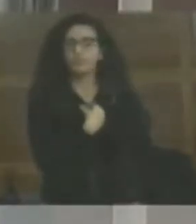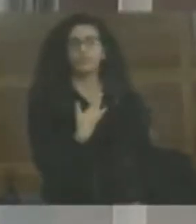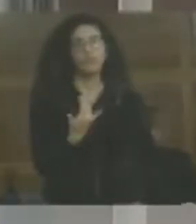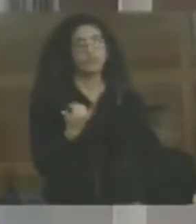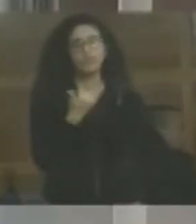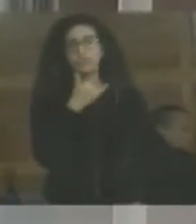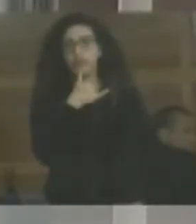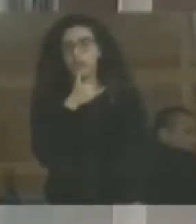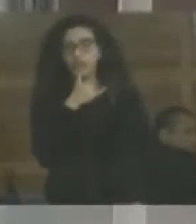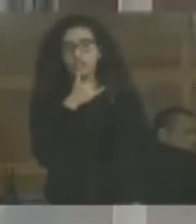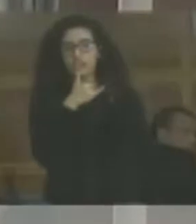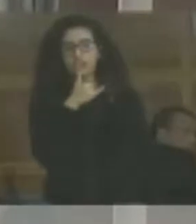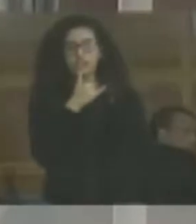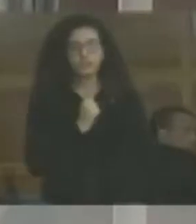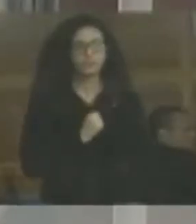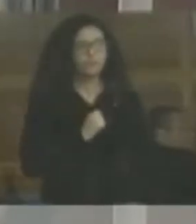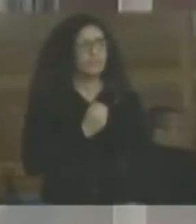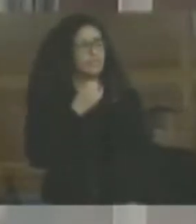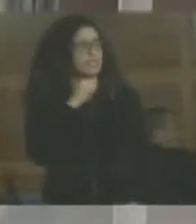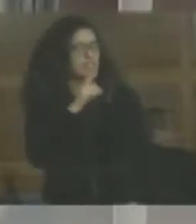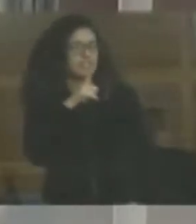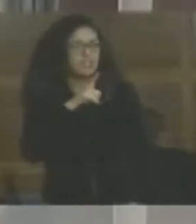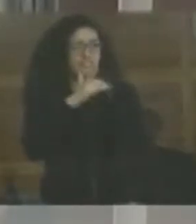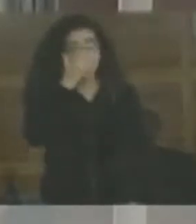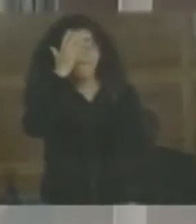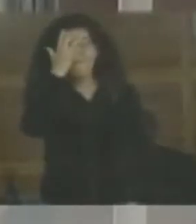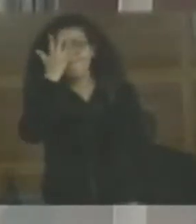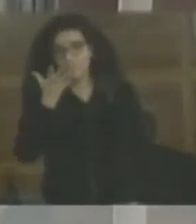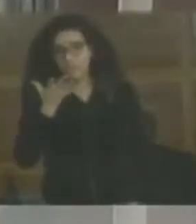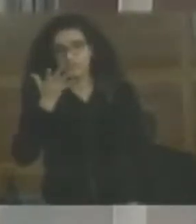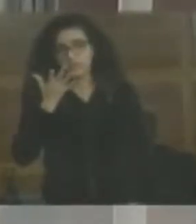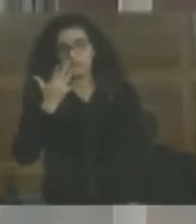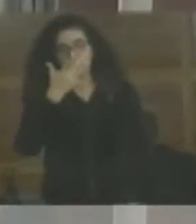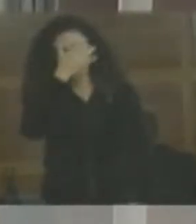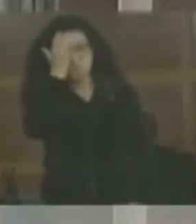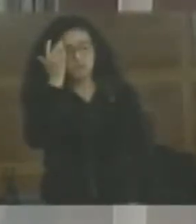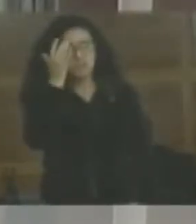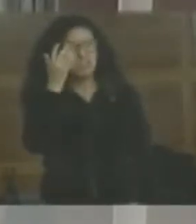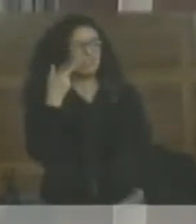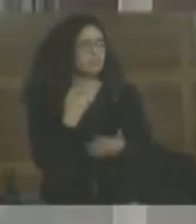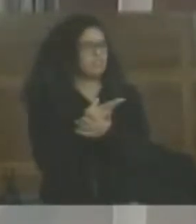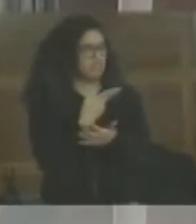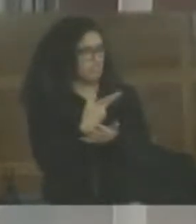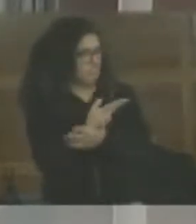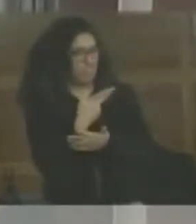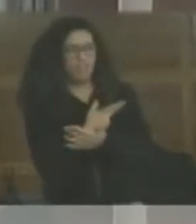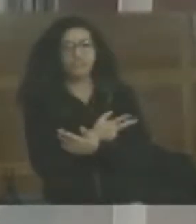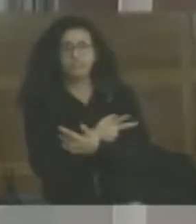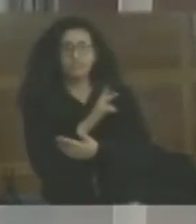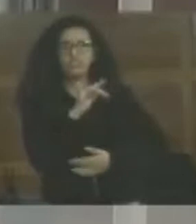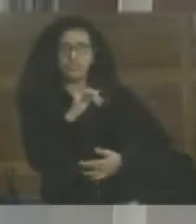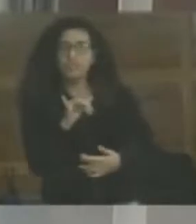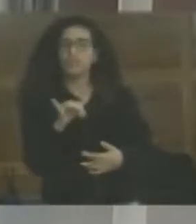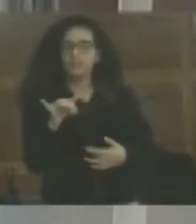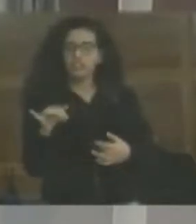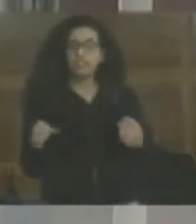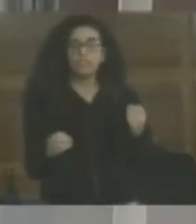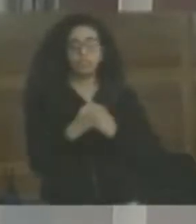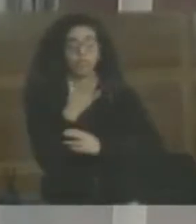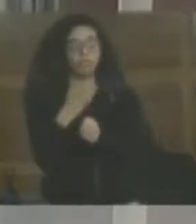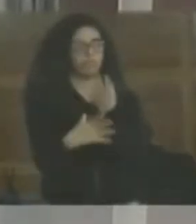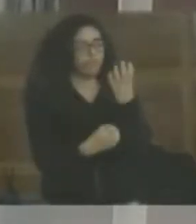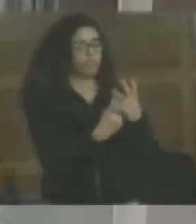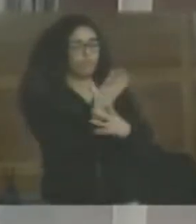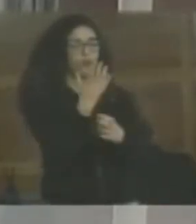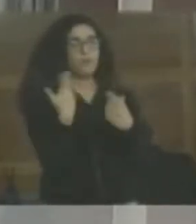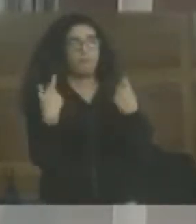infelizmente, aonde tem facilidade, as pessoas erradas, as coisas erradas estão se criando. Então, a gente tem que